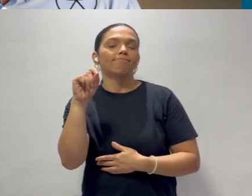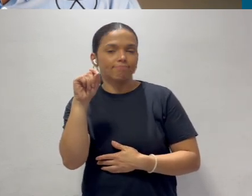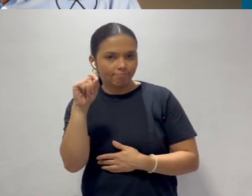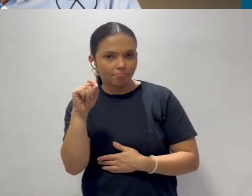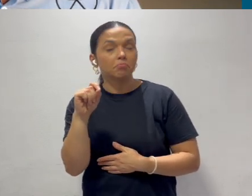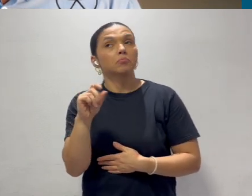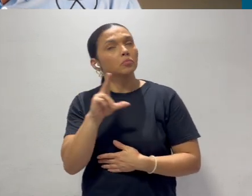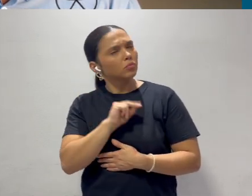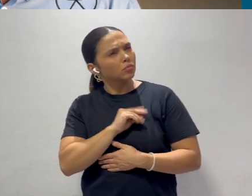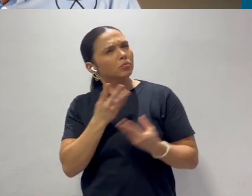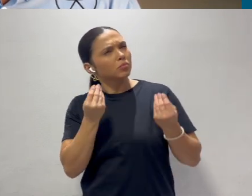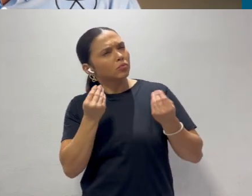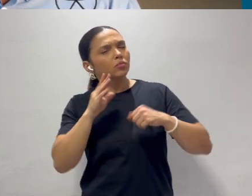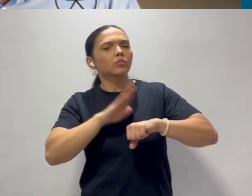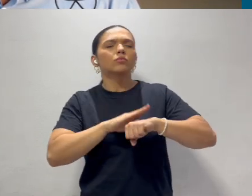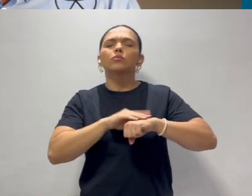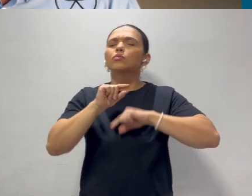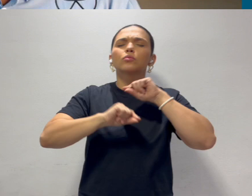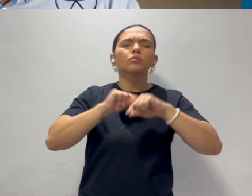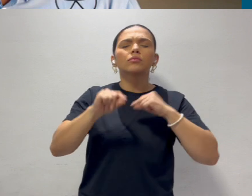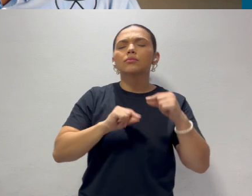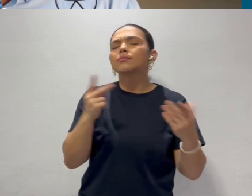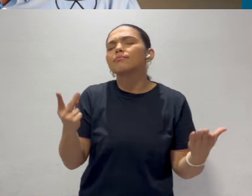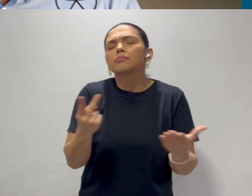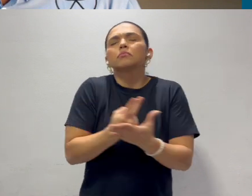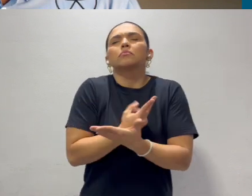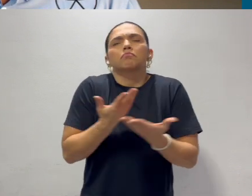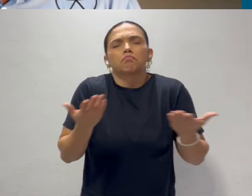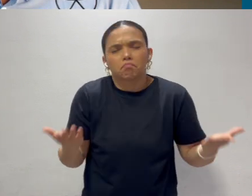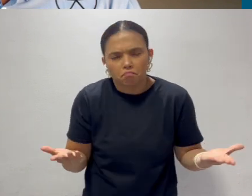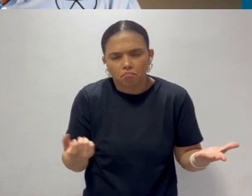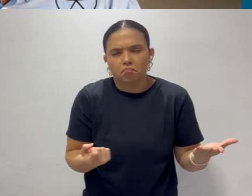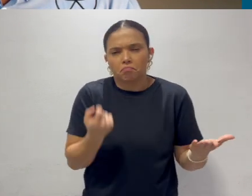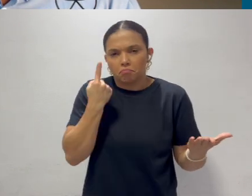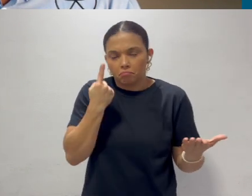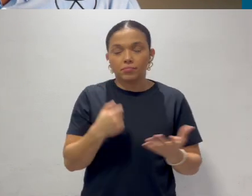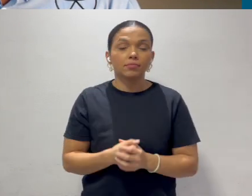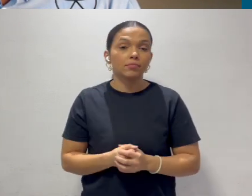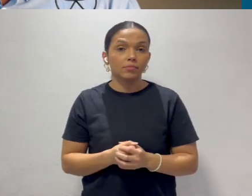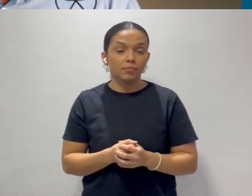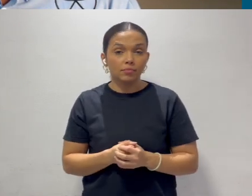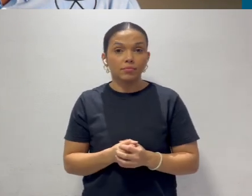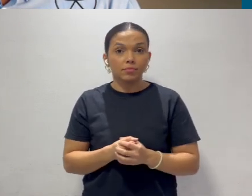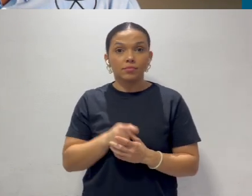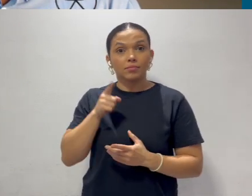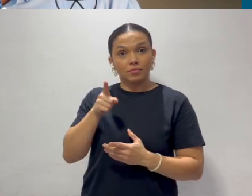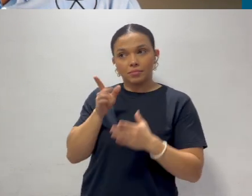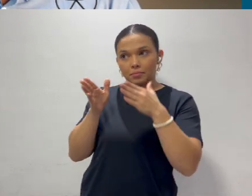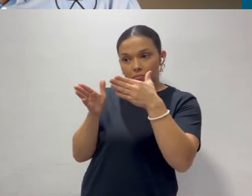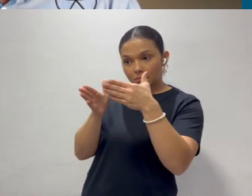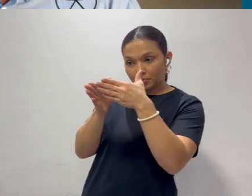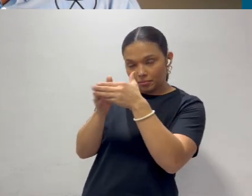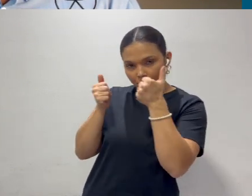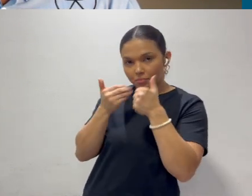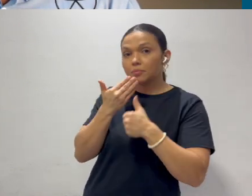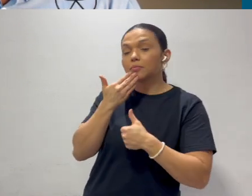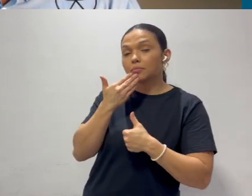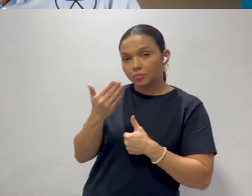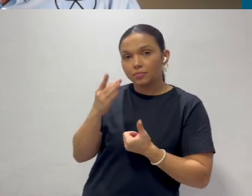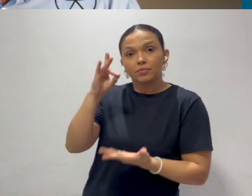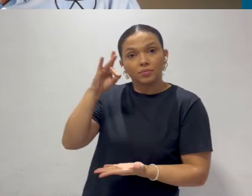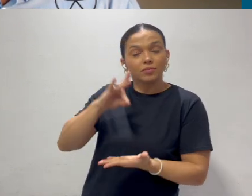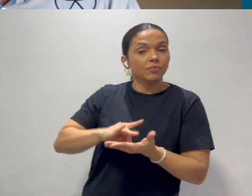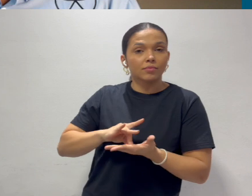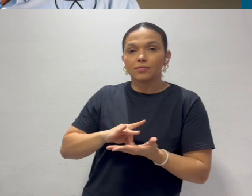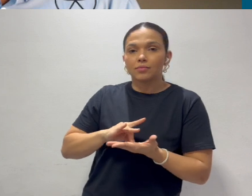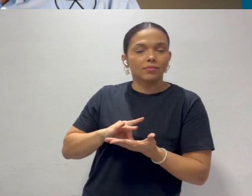2010. Eu disse, poxa, bastante tempo, né? Então, o que aconteceu? O que aconteceu? Dentro dele, do pedido dele,